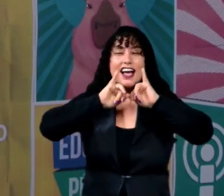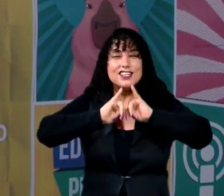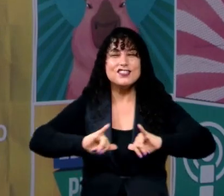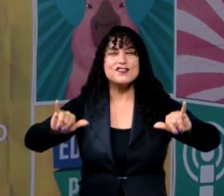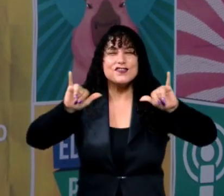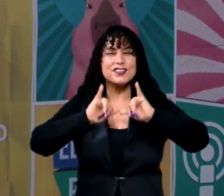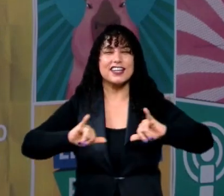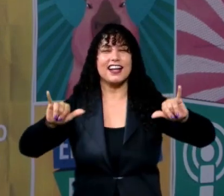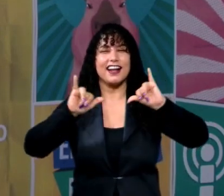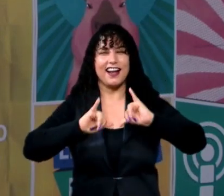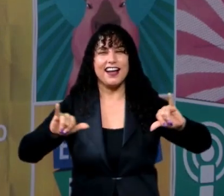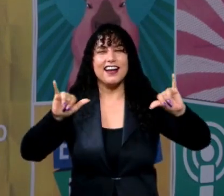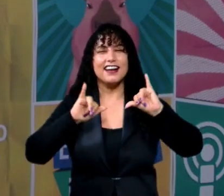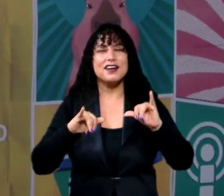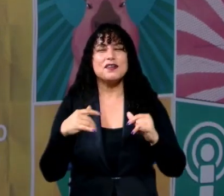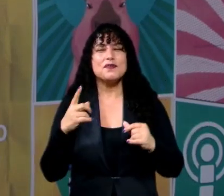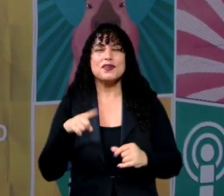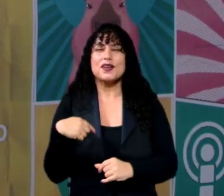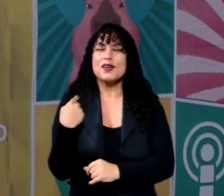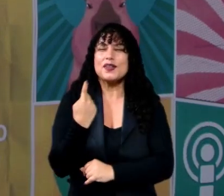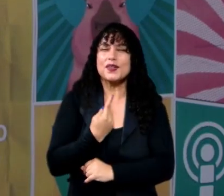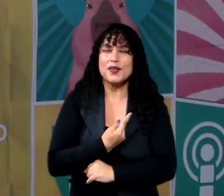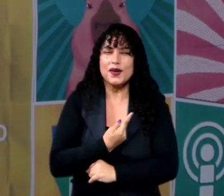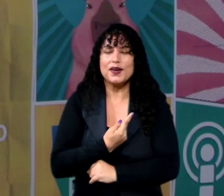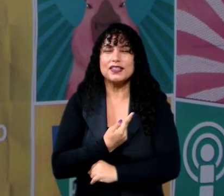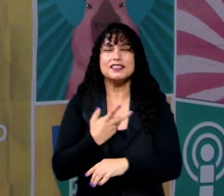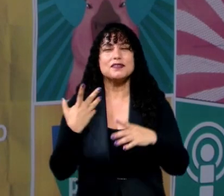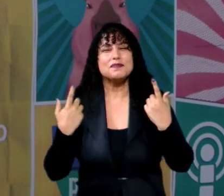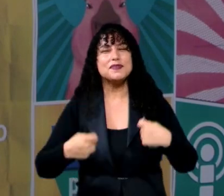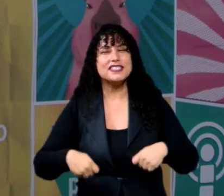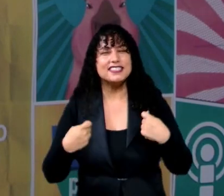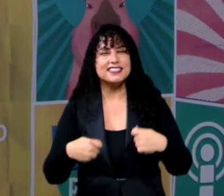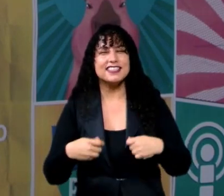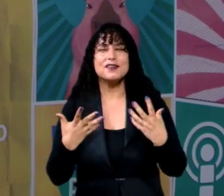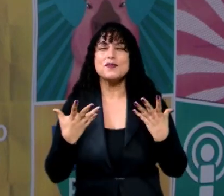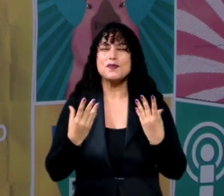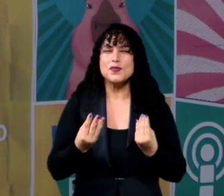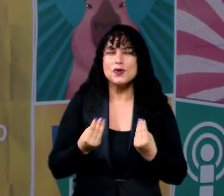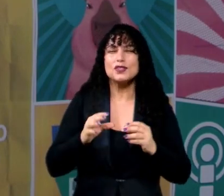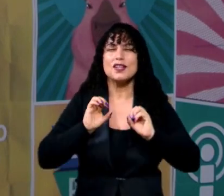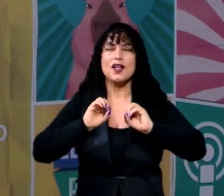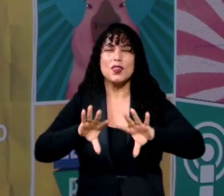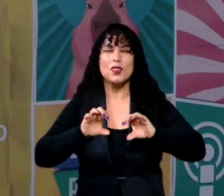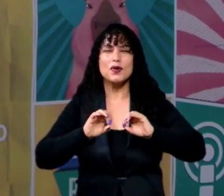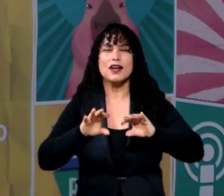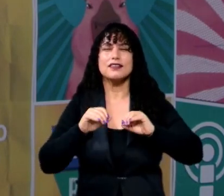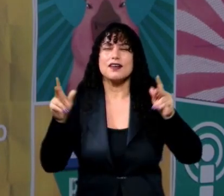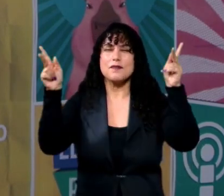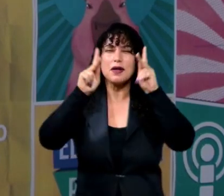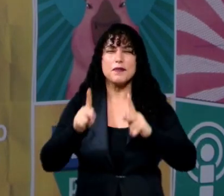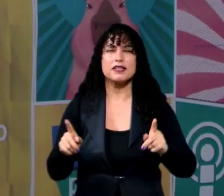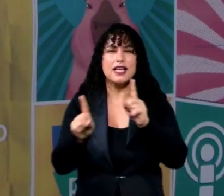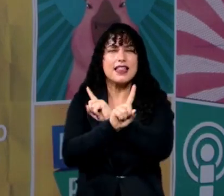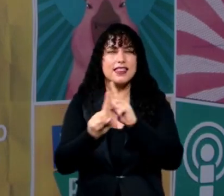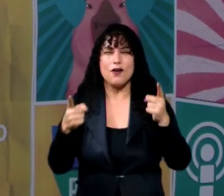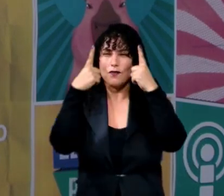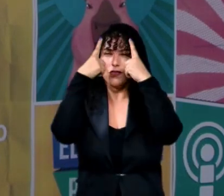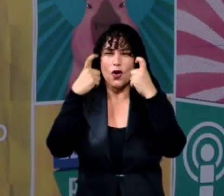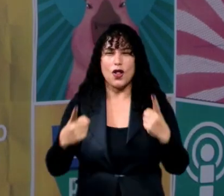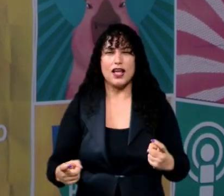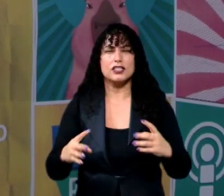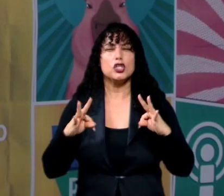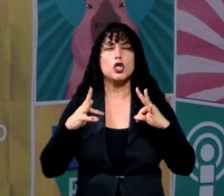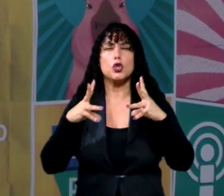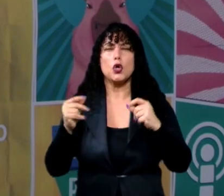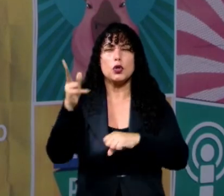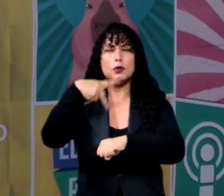né? Porque nós estamos precisando muito de uma educação para a paz e não violência em todo o